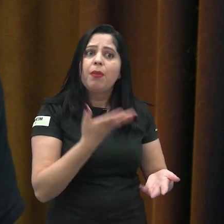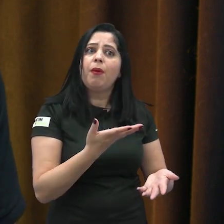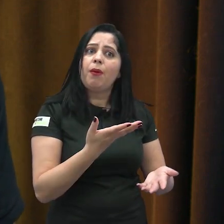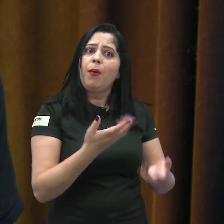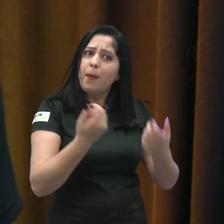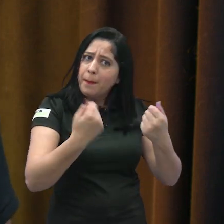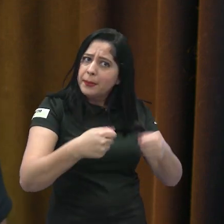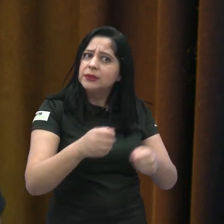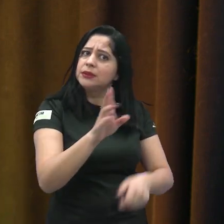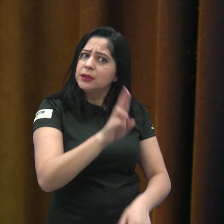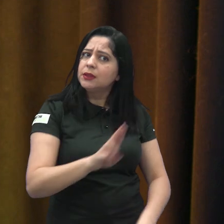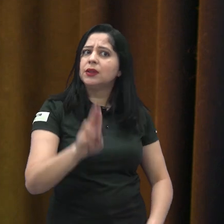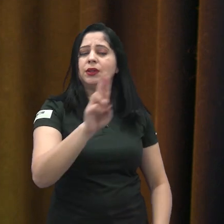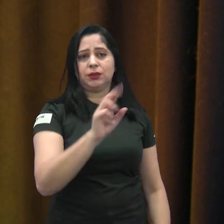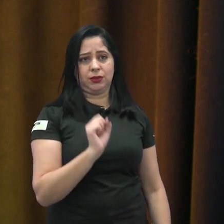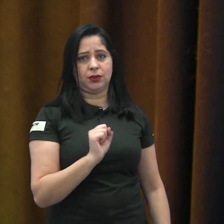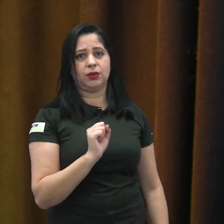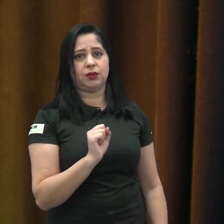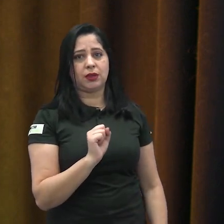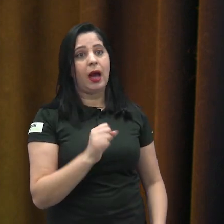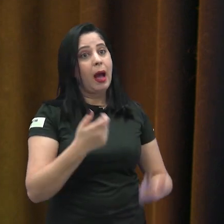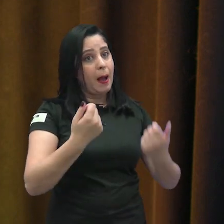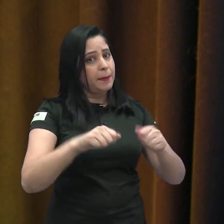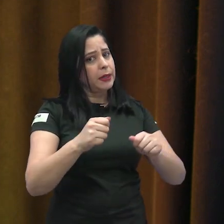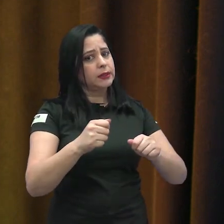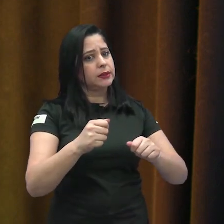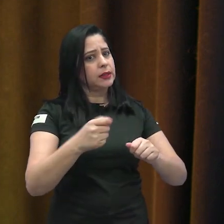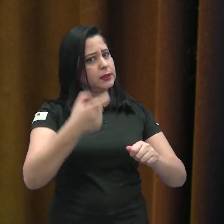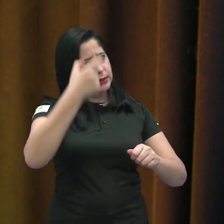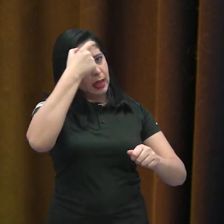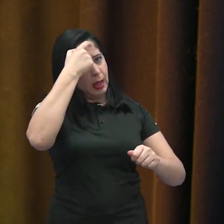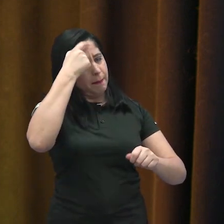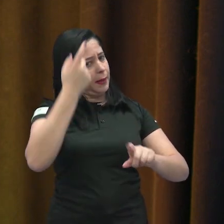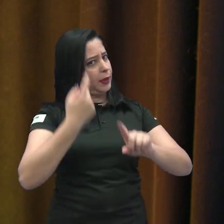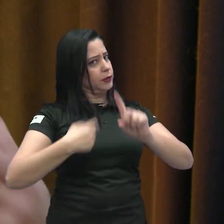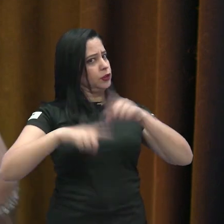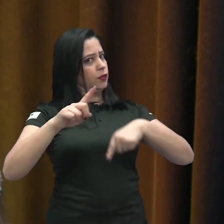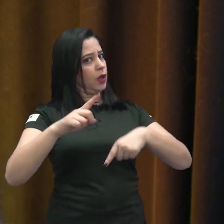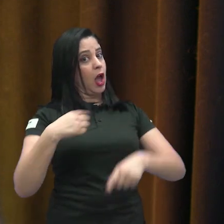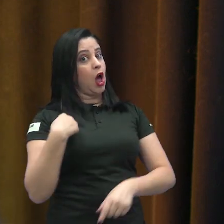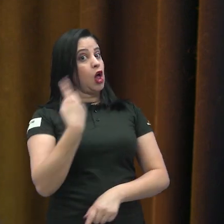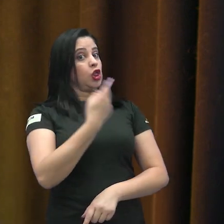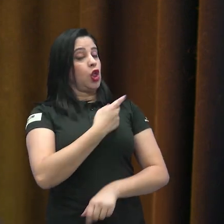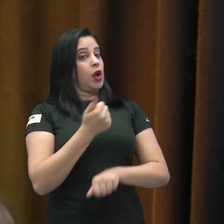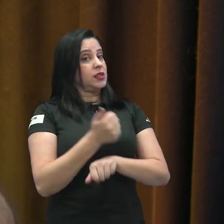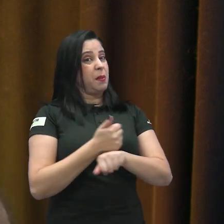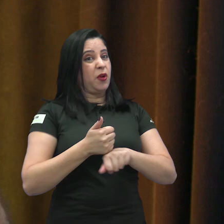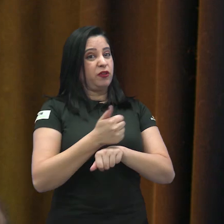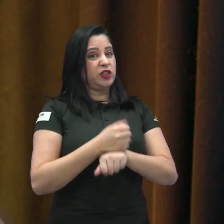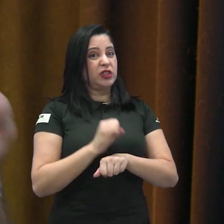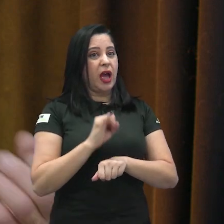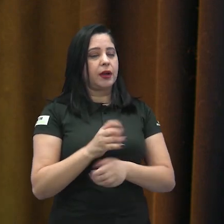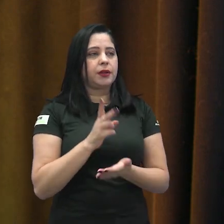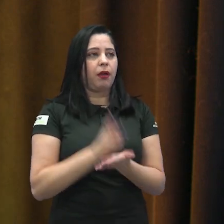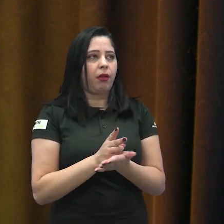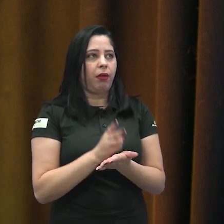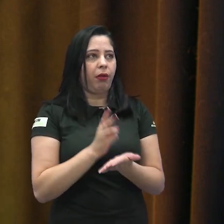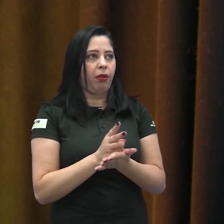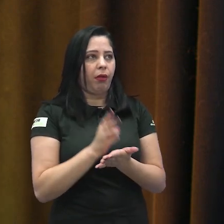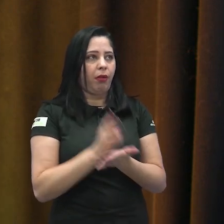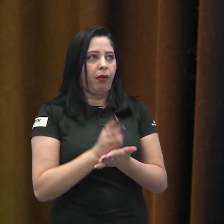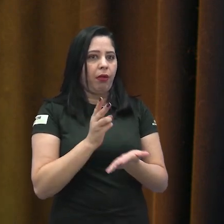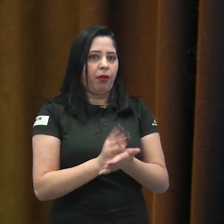para melhorar, tem que ser utilizado. Você tem que evoluir. Nós, profissionais de educação física, que não